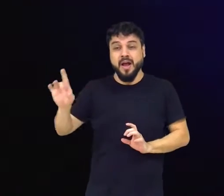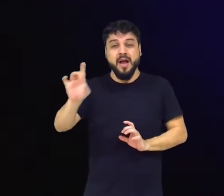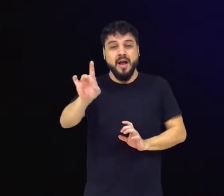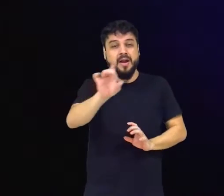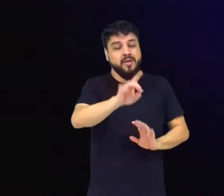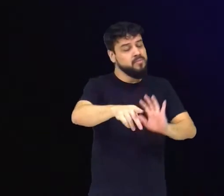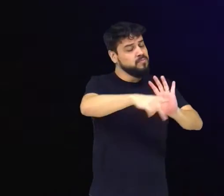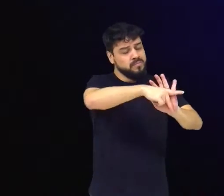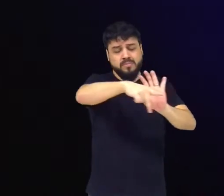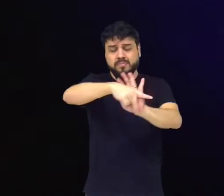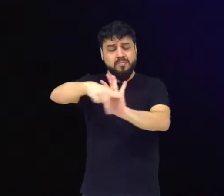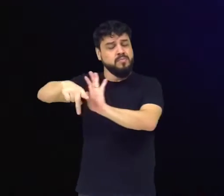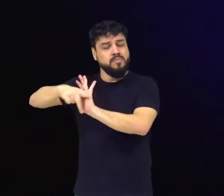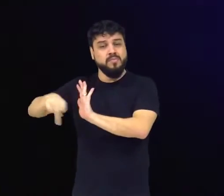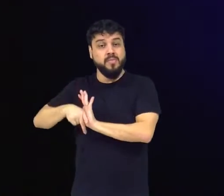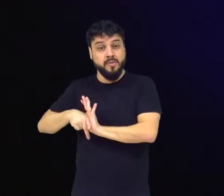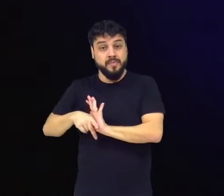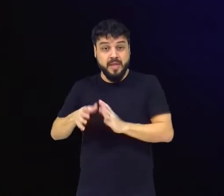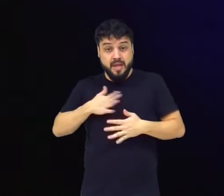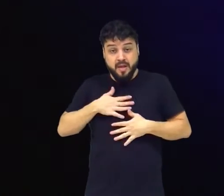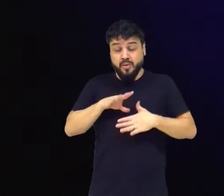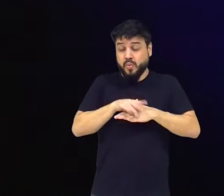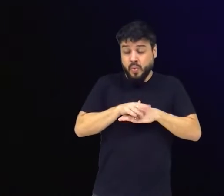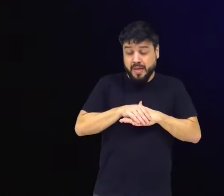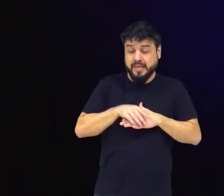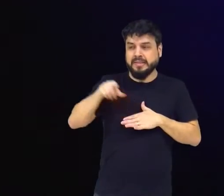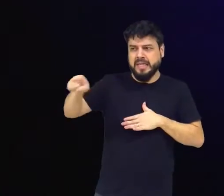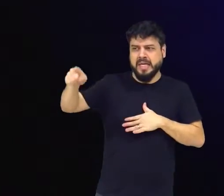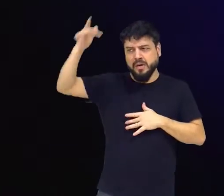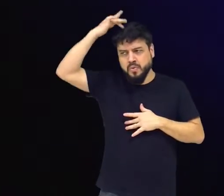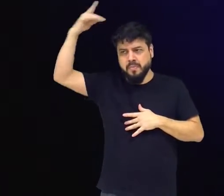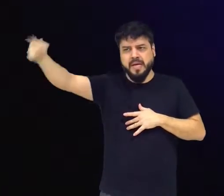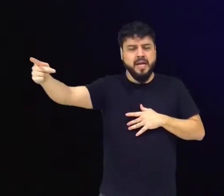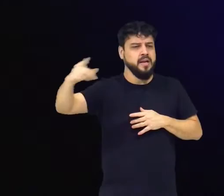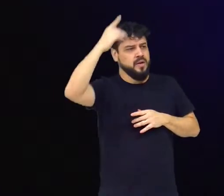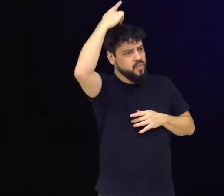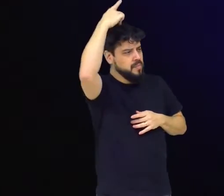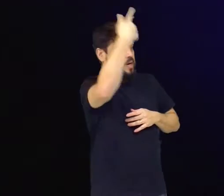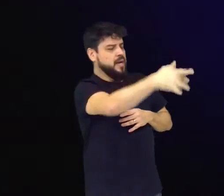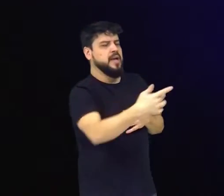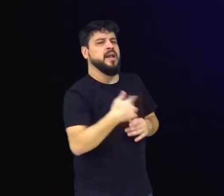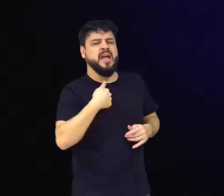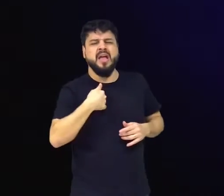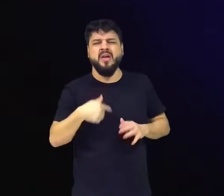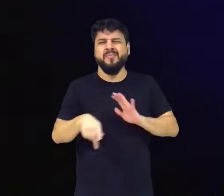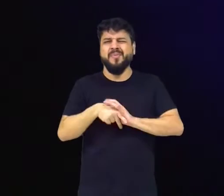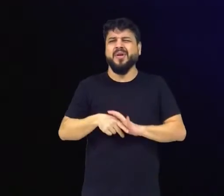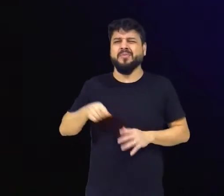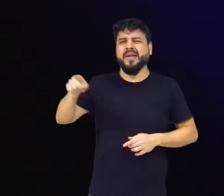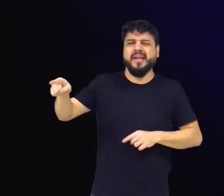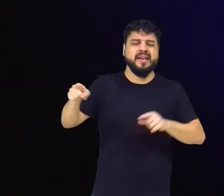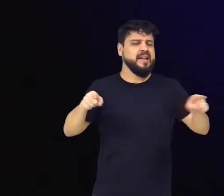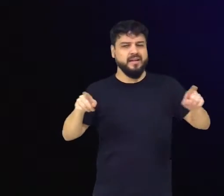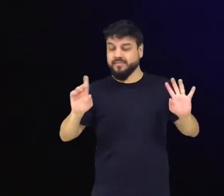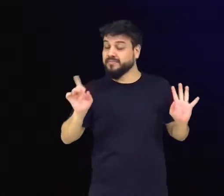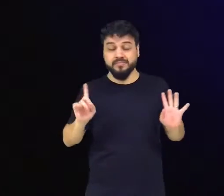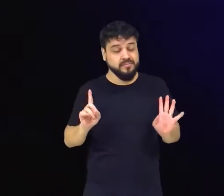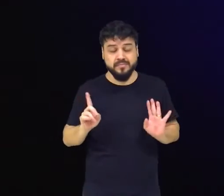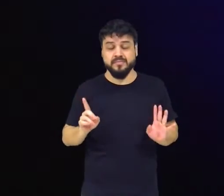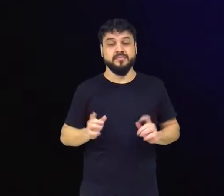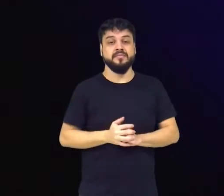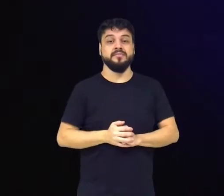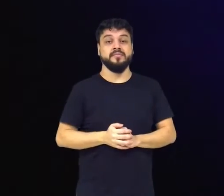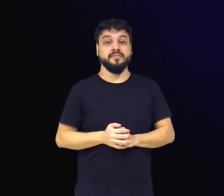nossos pais, ou de outras pessoas, como alguns gostam de dizer, estou assim por causa do meu pai, por causa da minha mãe, por causa de alguém.